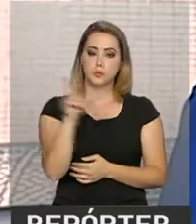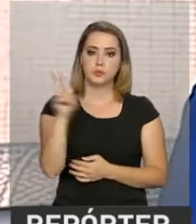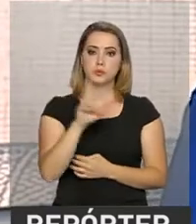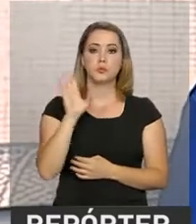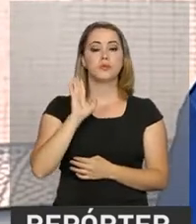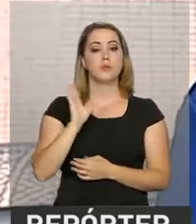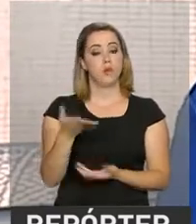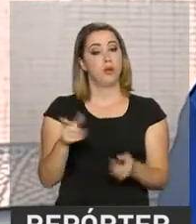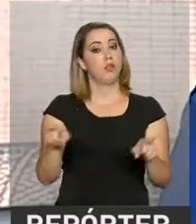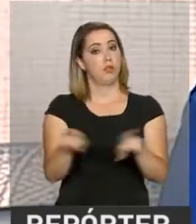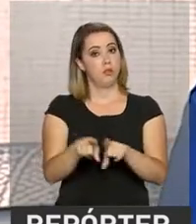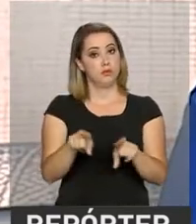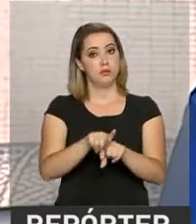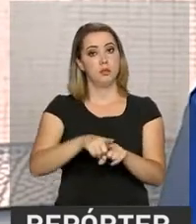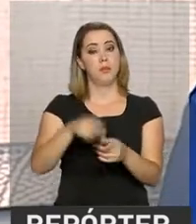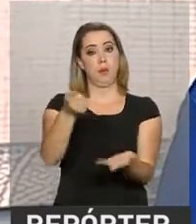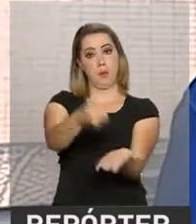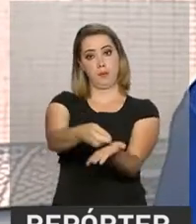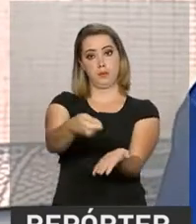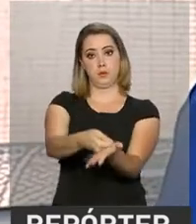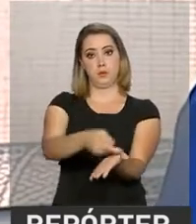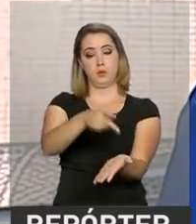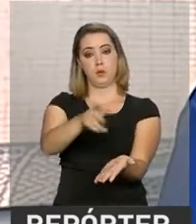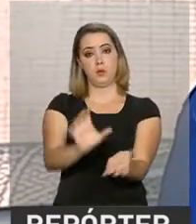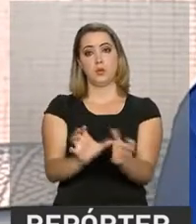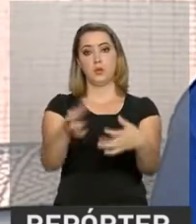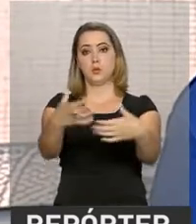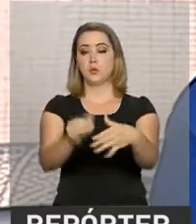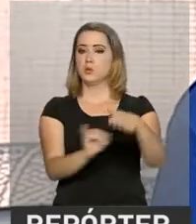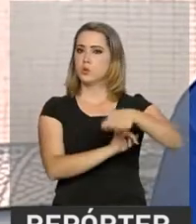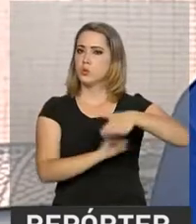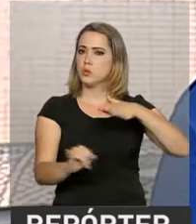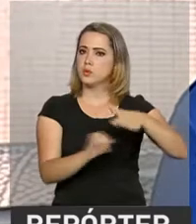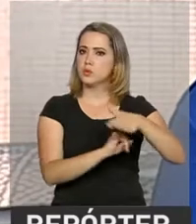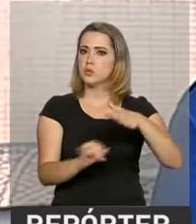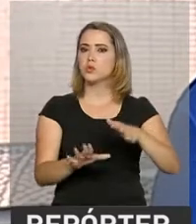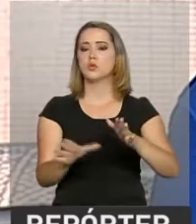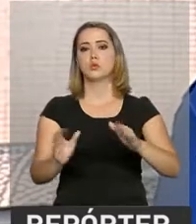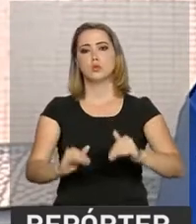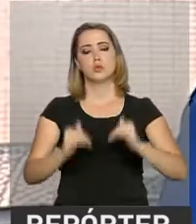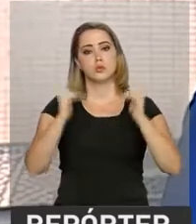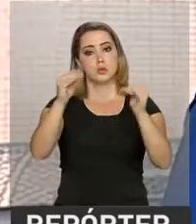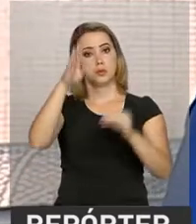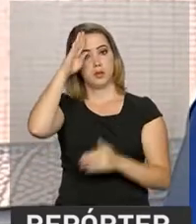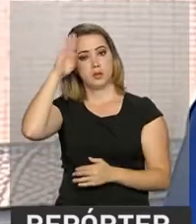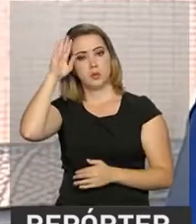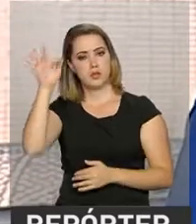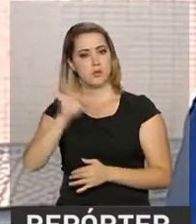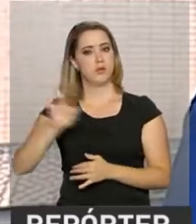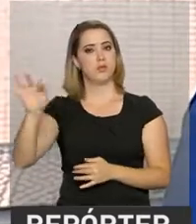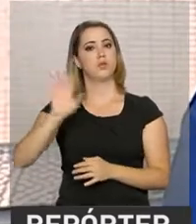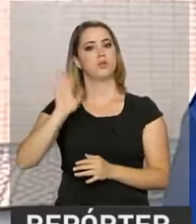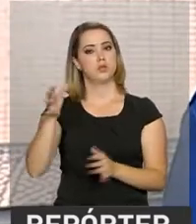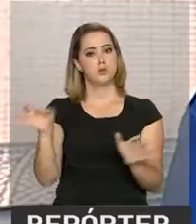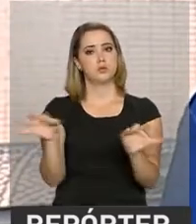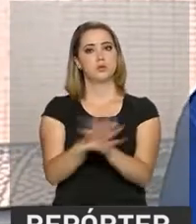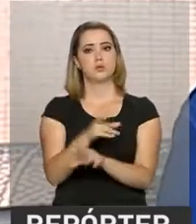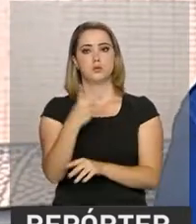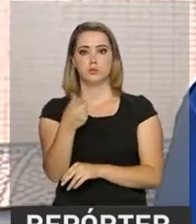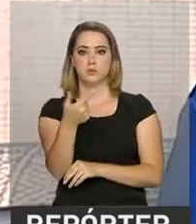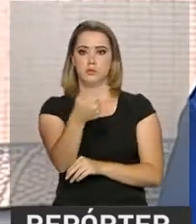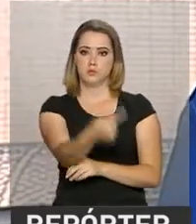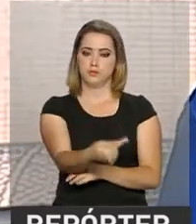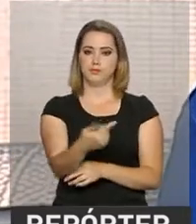reais. Além disso, os pagamentos aos agentes financeiros e às instituições de ensino superior foram concluídos no último dia